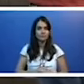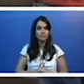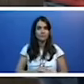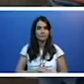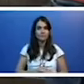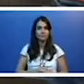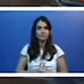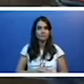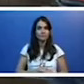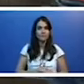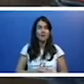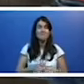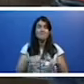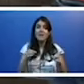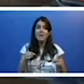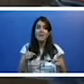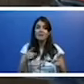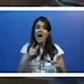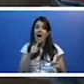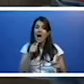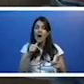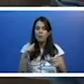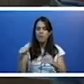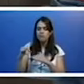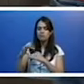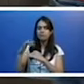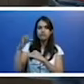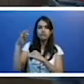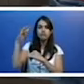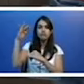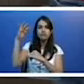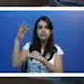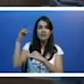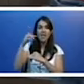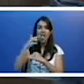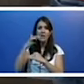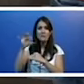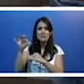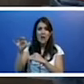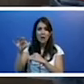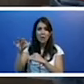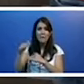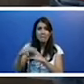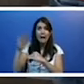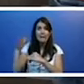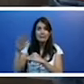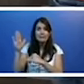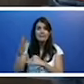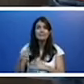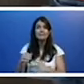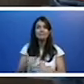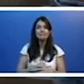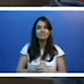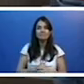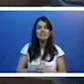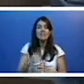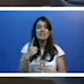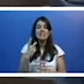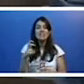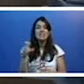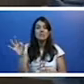Em razão da evaporação de água, esse índice subiu para 15%. Determine em